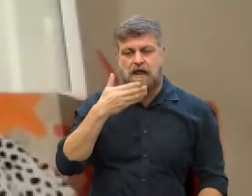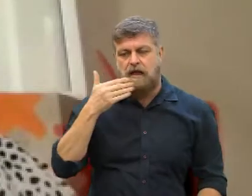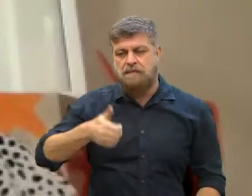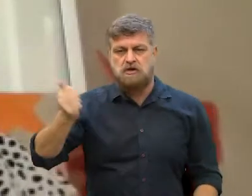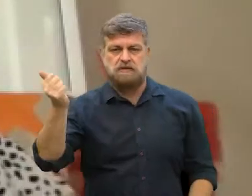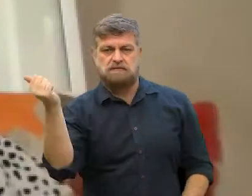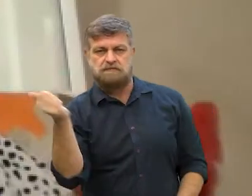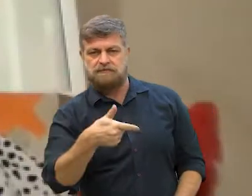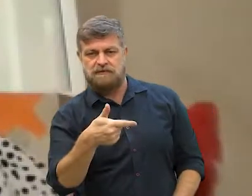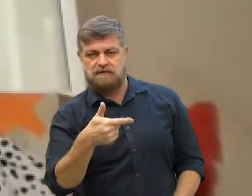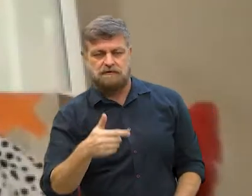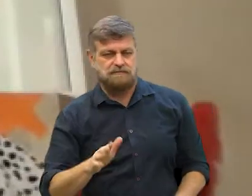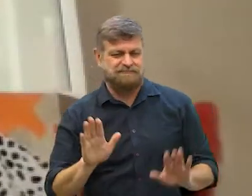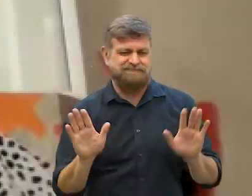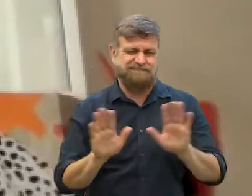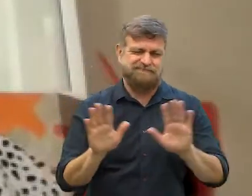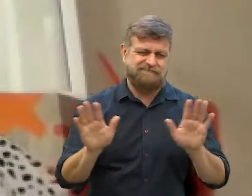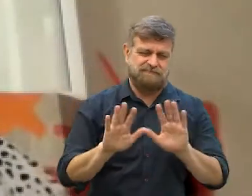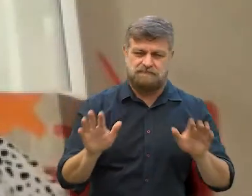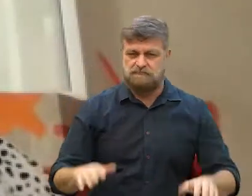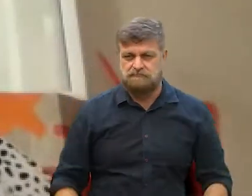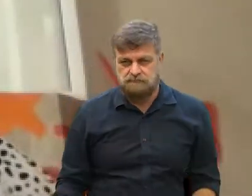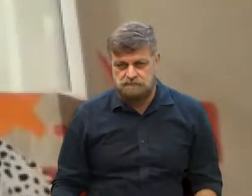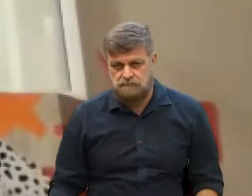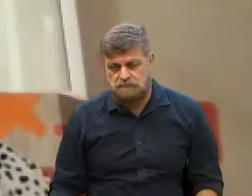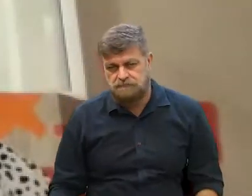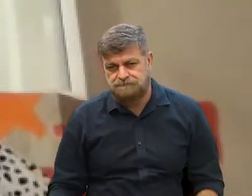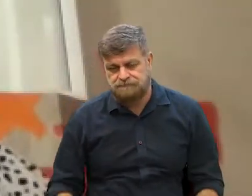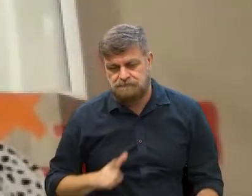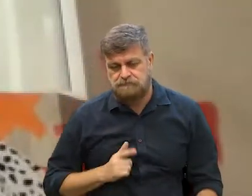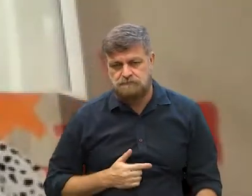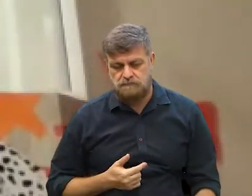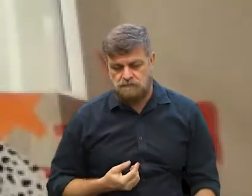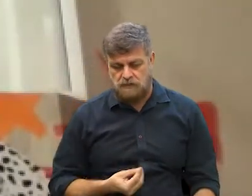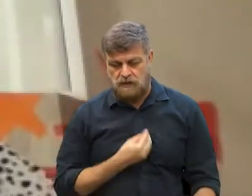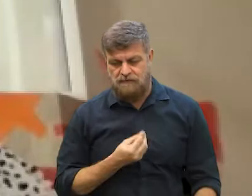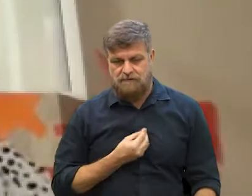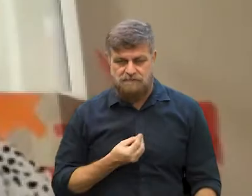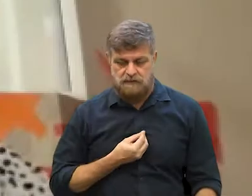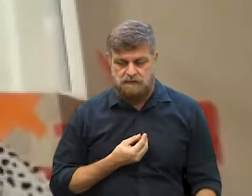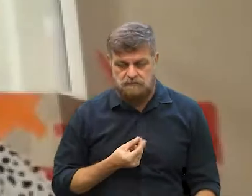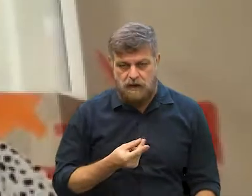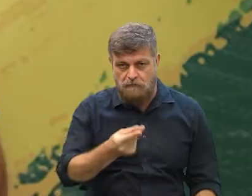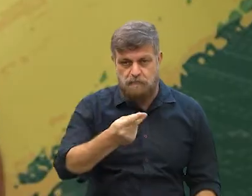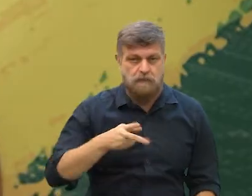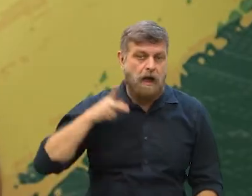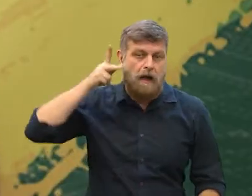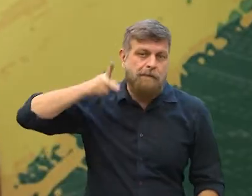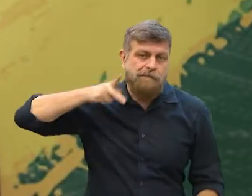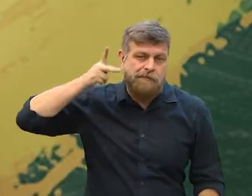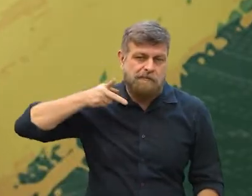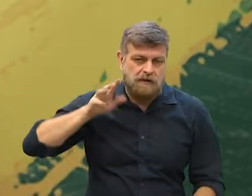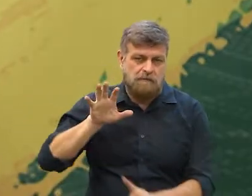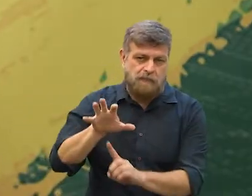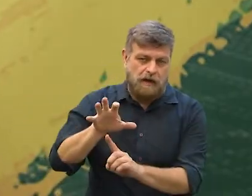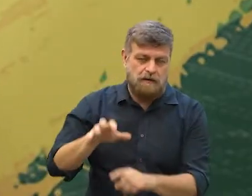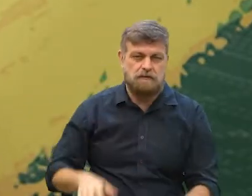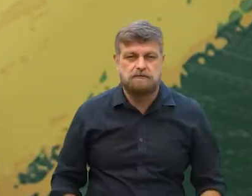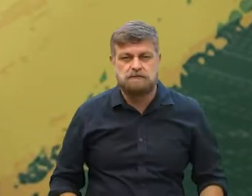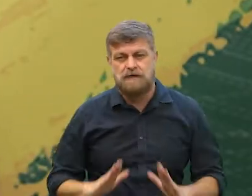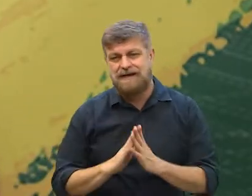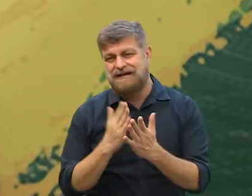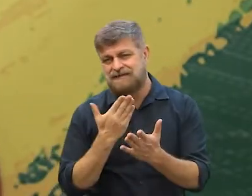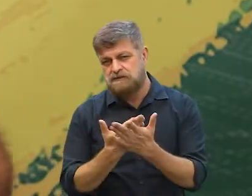é melhor para a formação desses jovens bom Obrigada boa as escolas elas